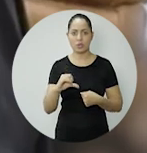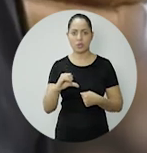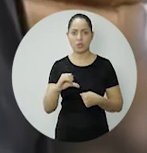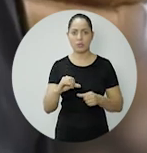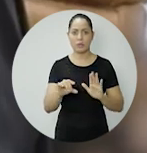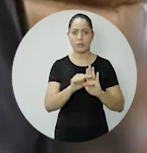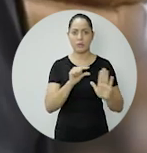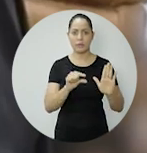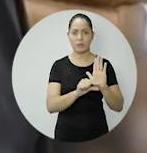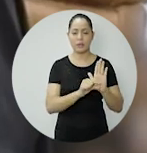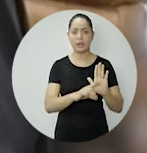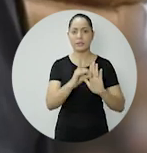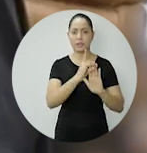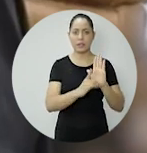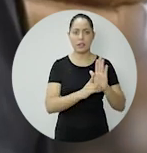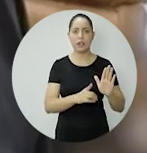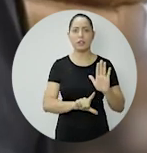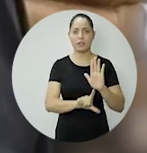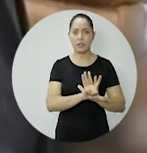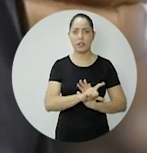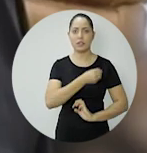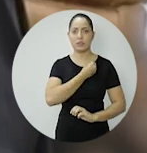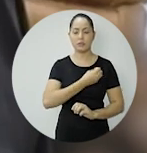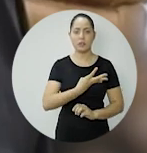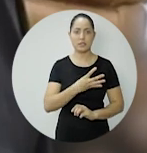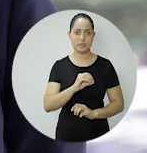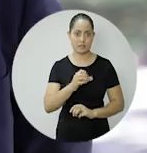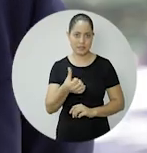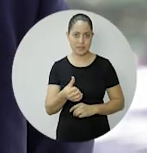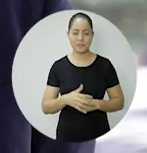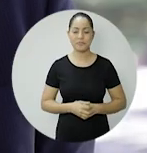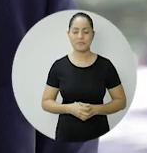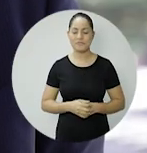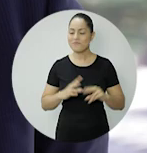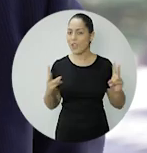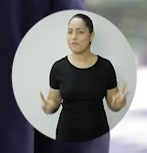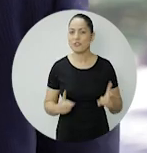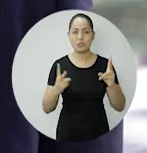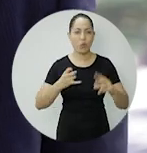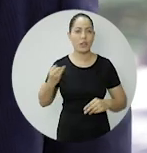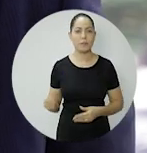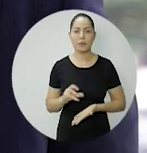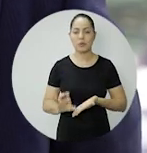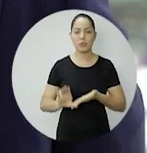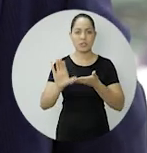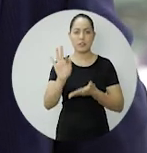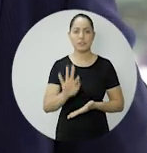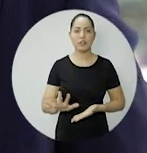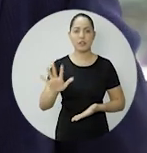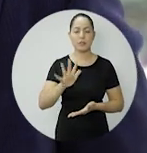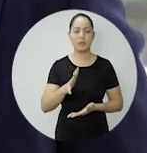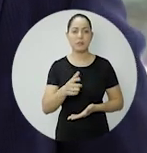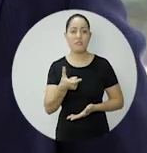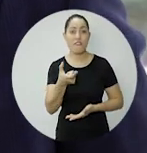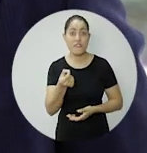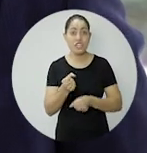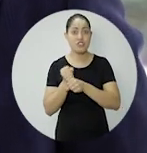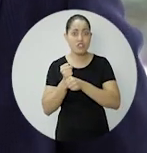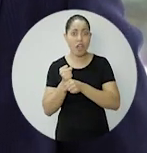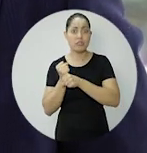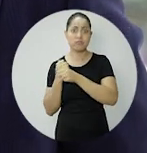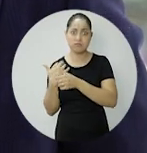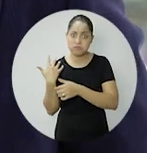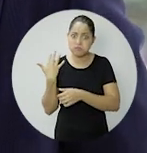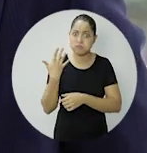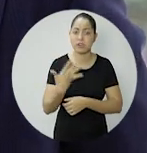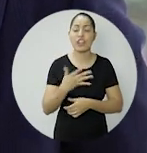9º, parágrafos 1º e 3º do Decreto-Lei 406. Uma vitória histórica do Conselho Federal da OAB, que depois de uma luta de pelo menos 20